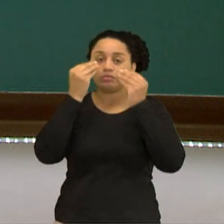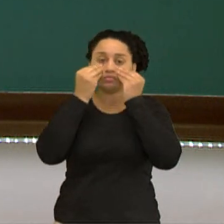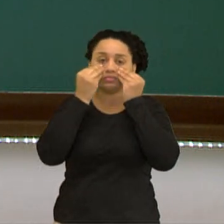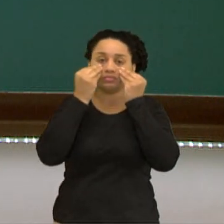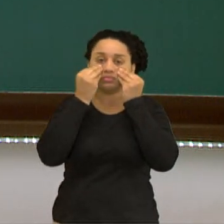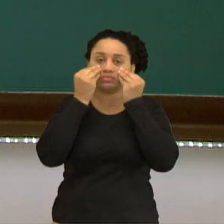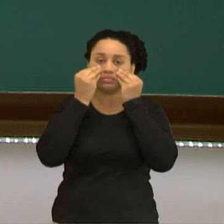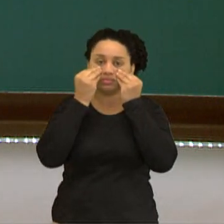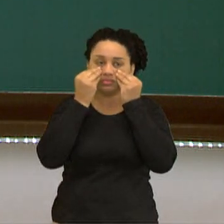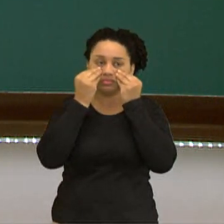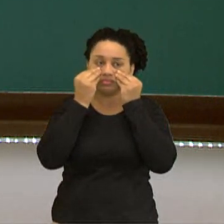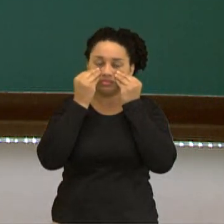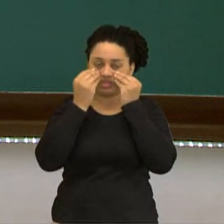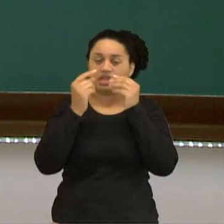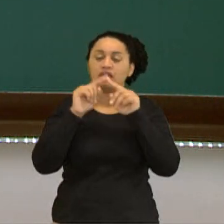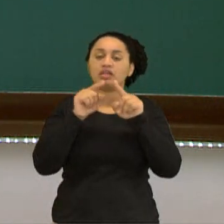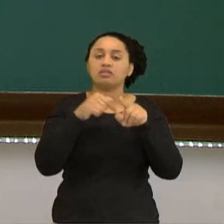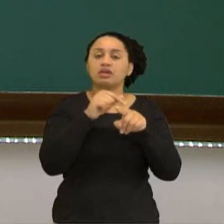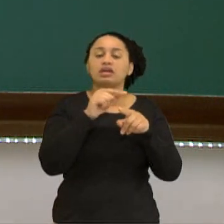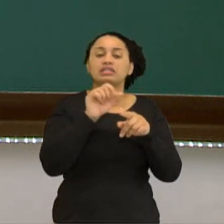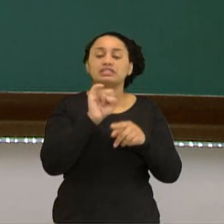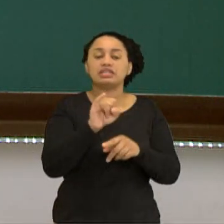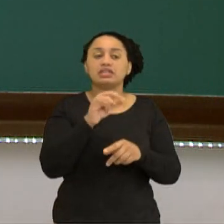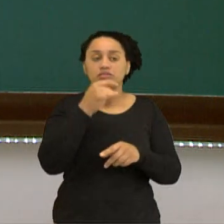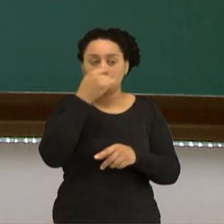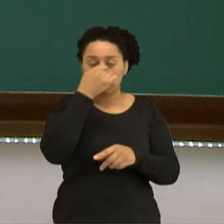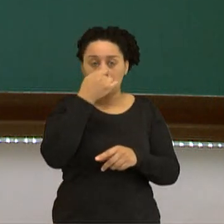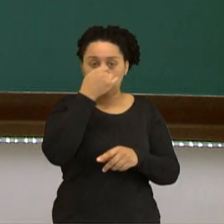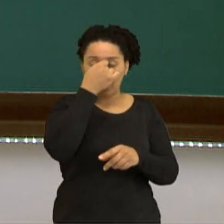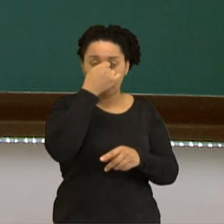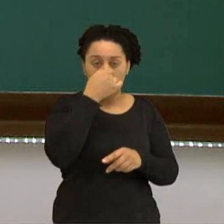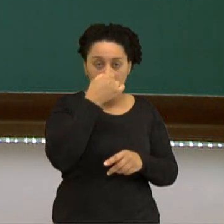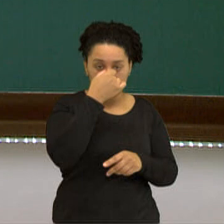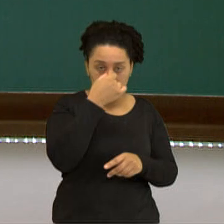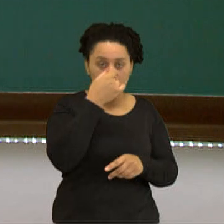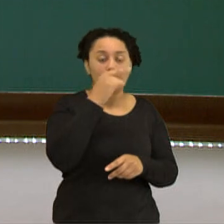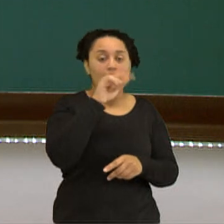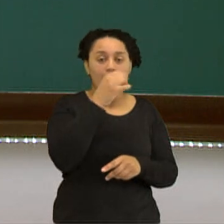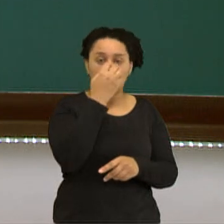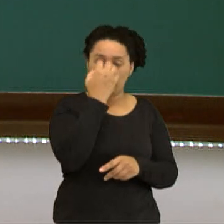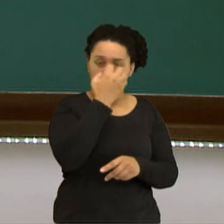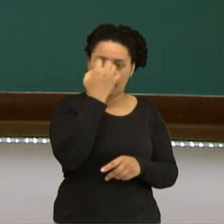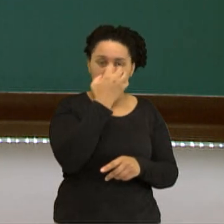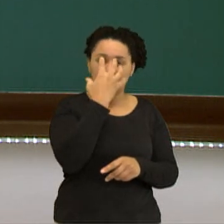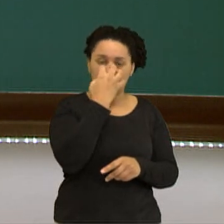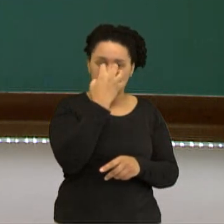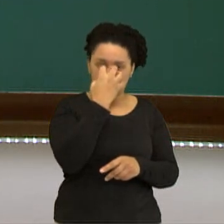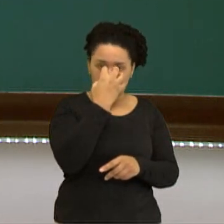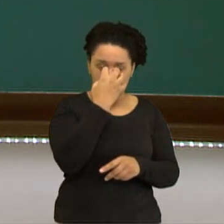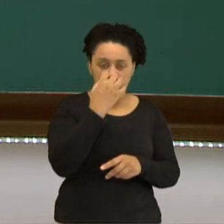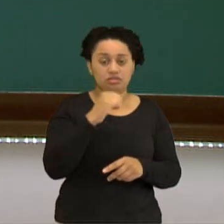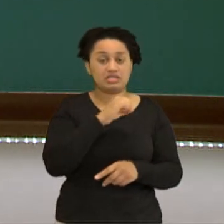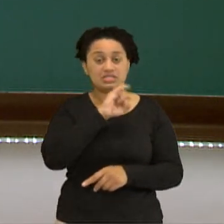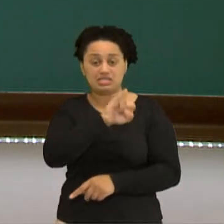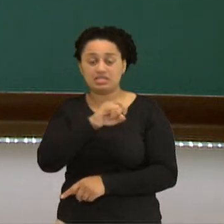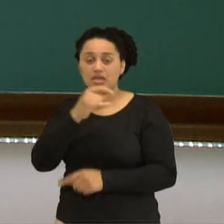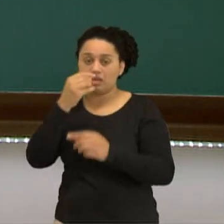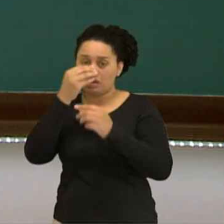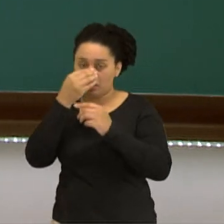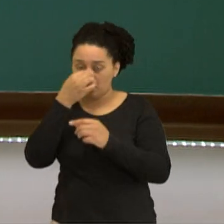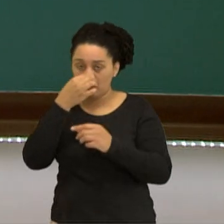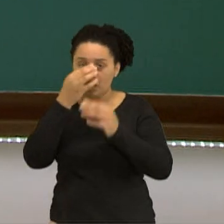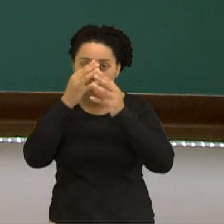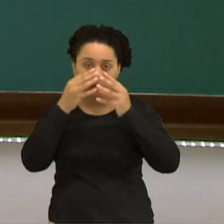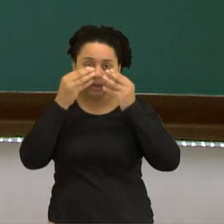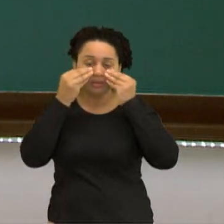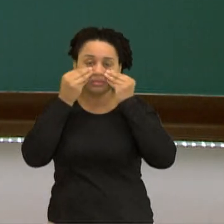os seios nasais, nós vamos chamar de sinusite, beleza? Dos seios nasais. Tanto uma